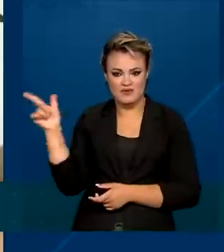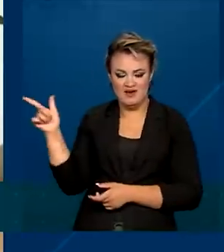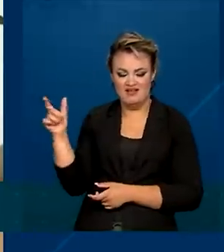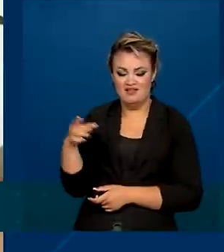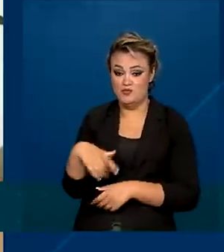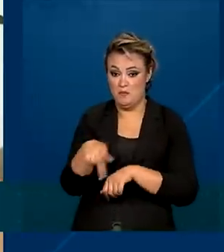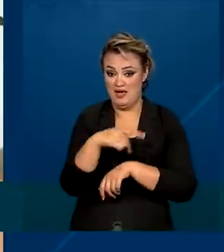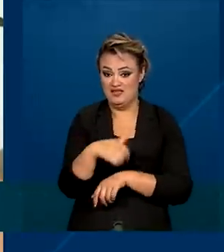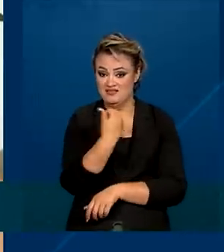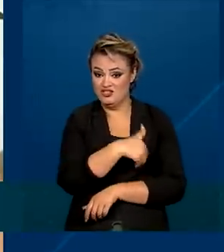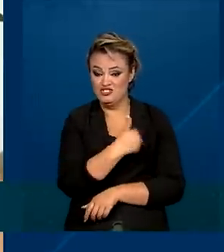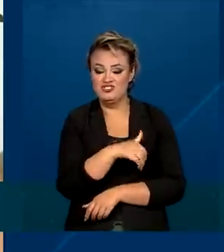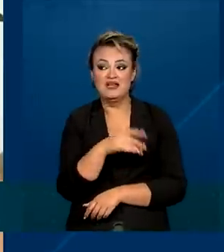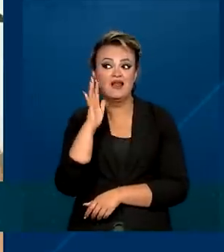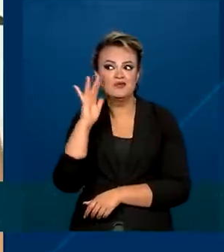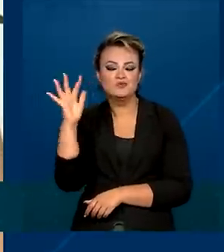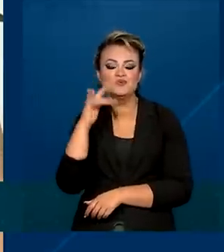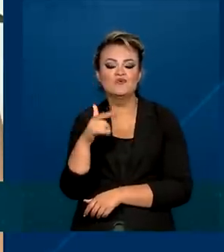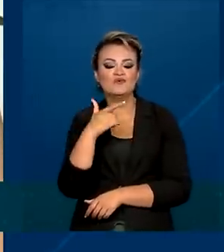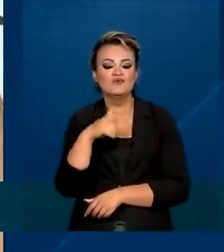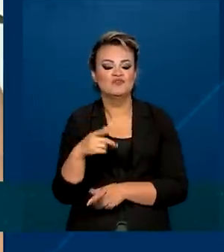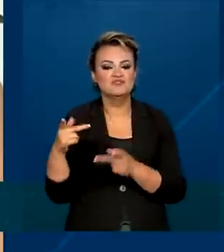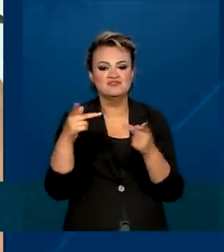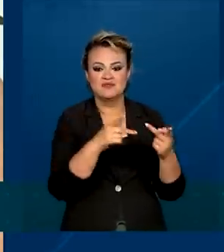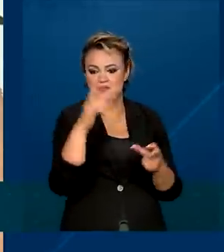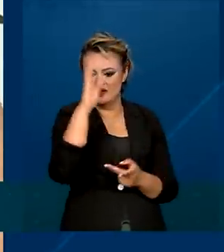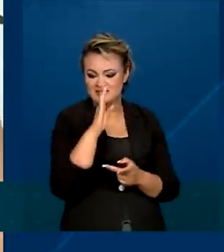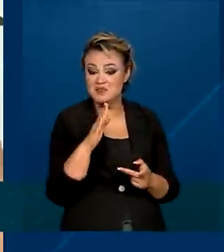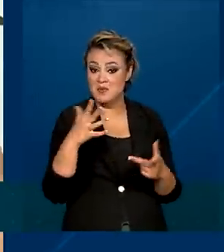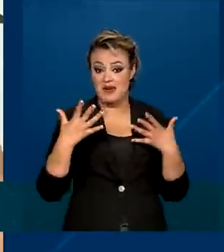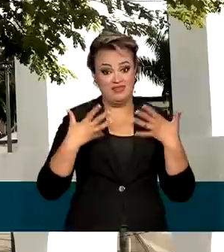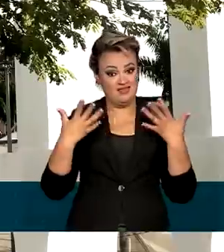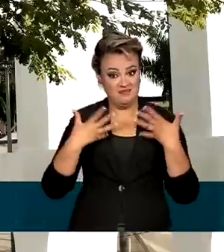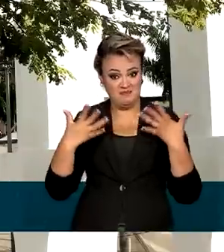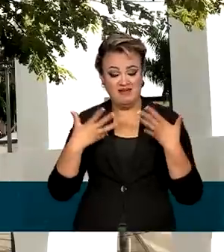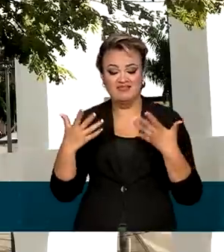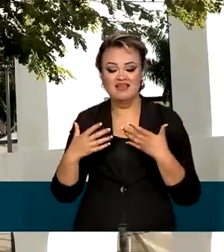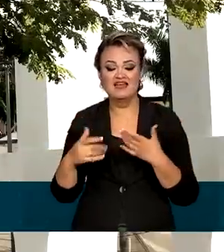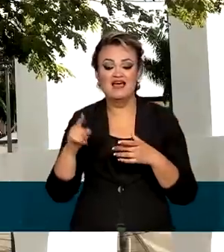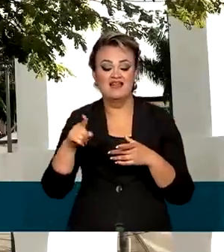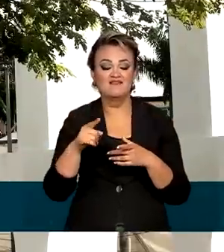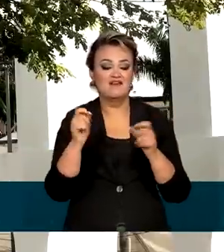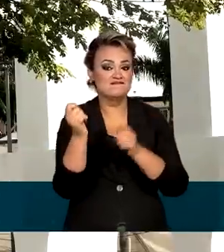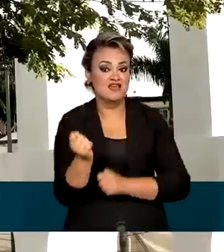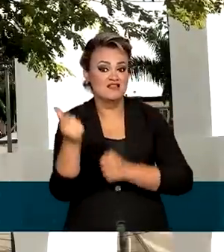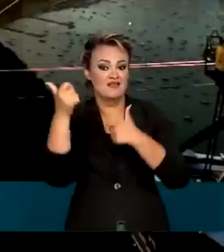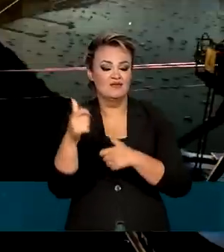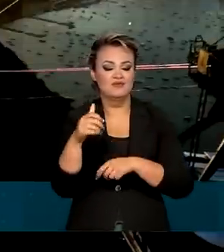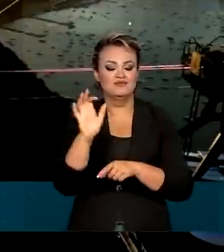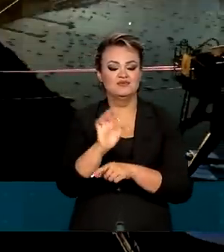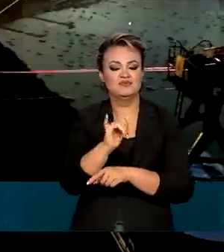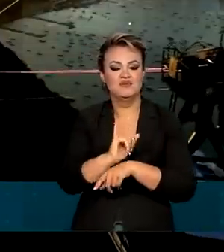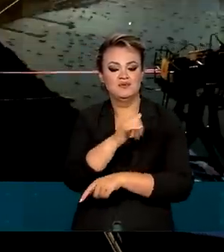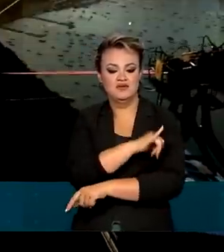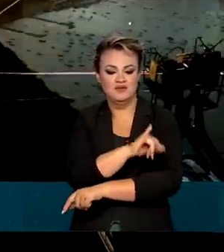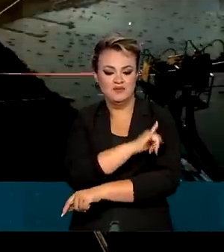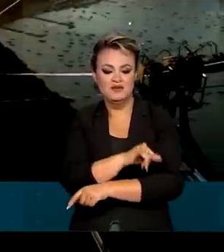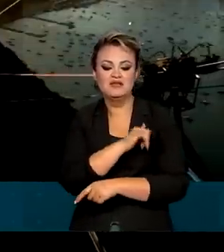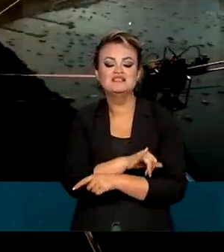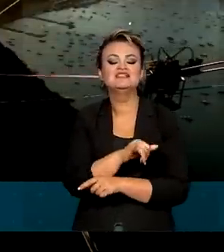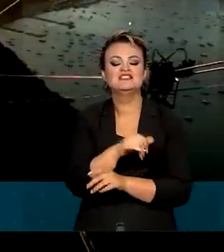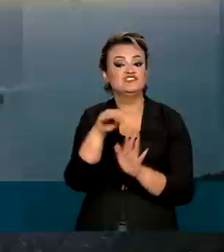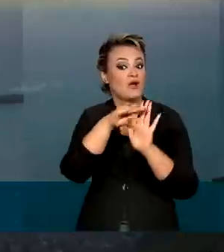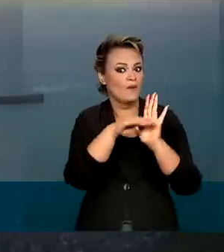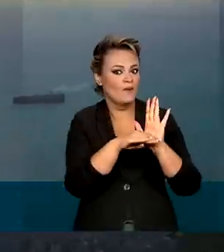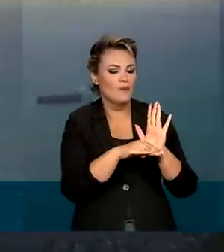Andreia sempre sonhou em conhecer o Brasil animada conta que vai passar o réveillon no Rio de Janeiro e já tem